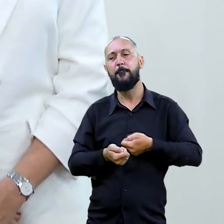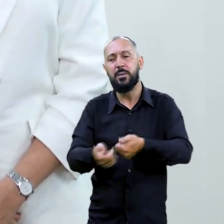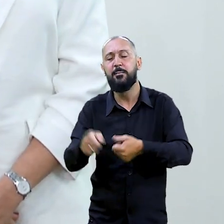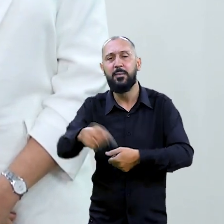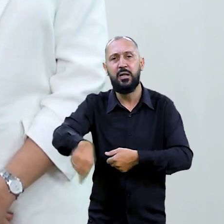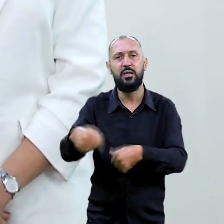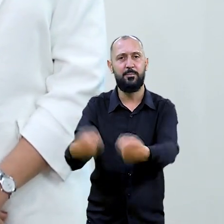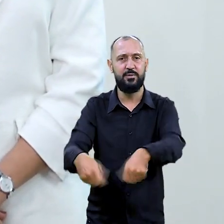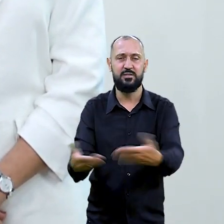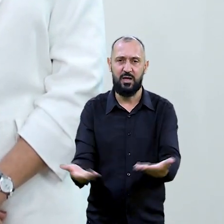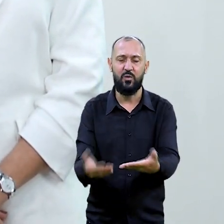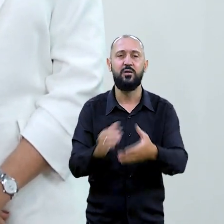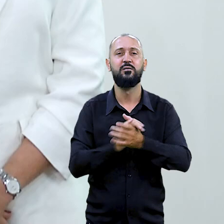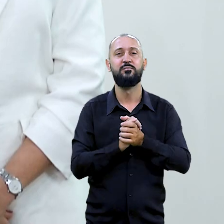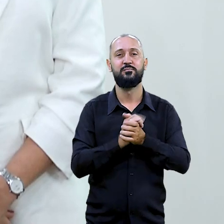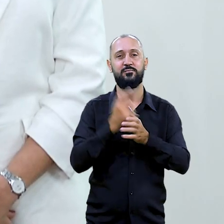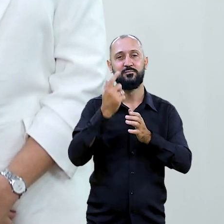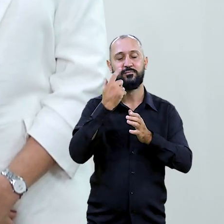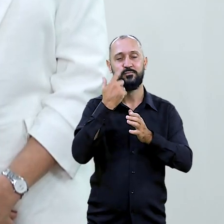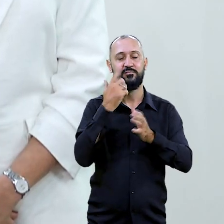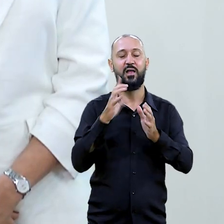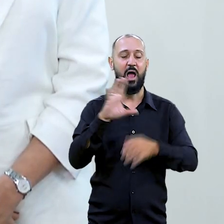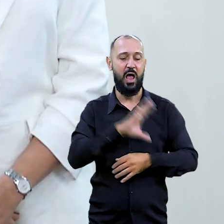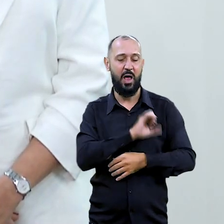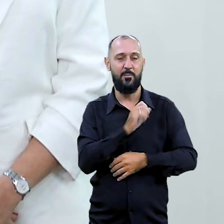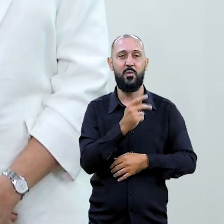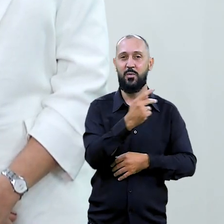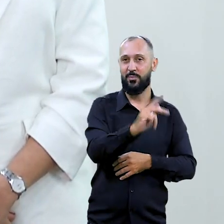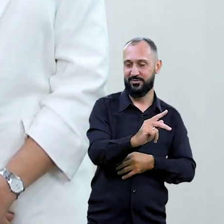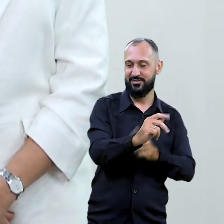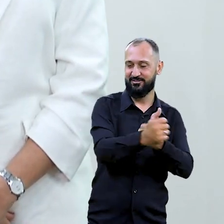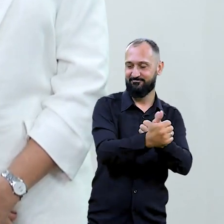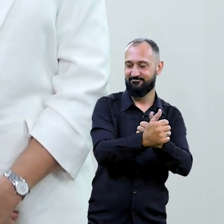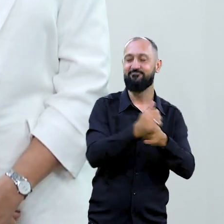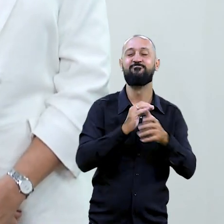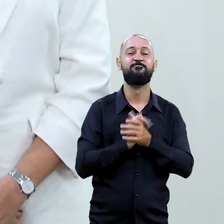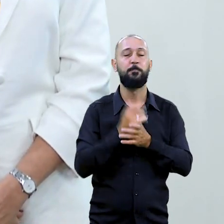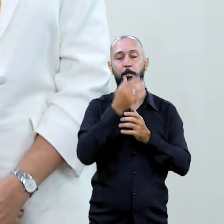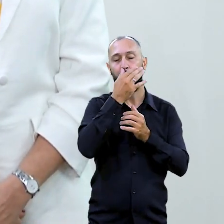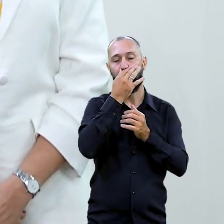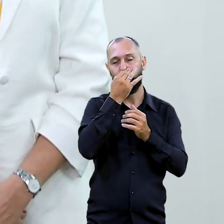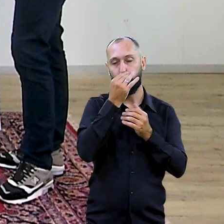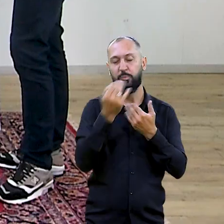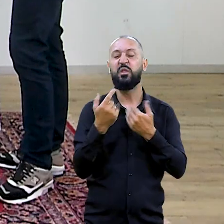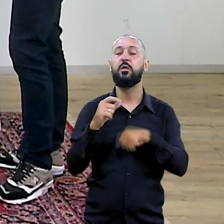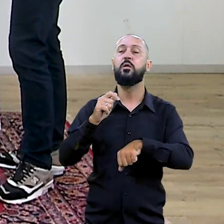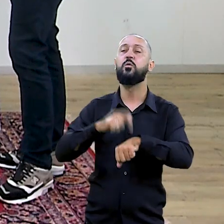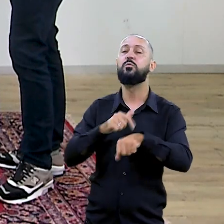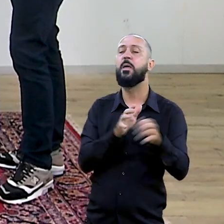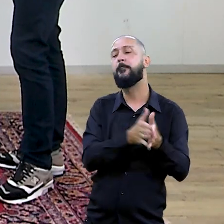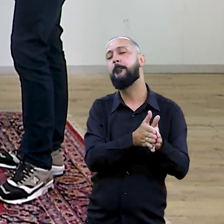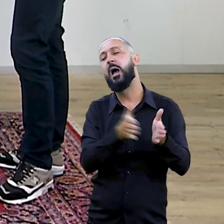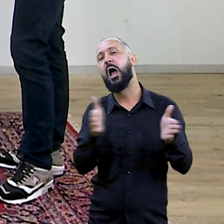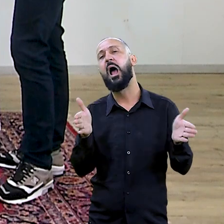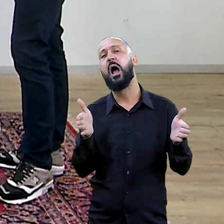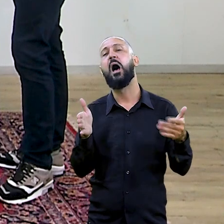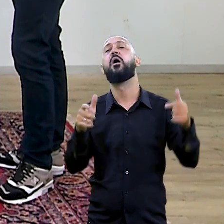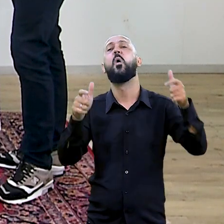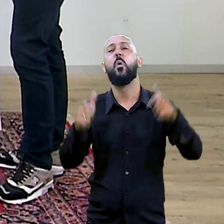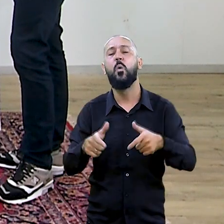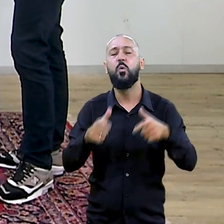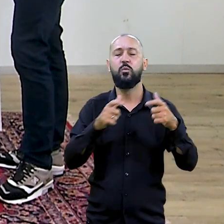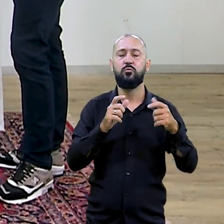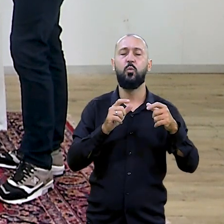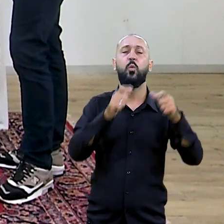conhece, em ser solidário, em dar um pouco do que a gente tem para aquele que tanto precisa nesse momento. E um mandamento fundamental, amor